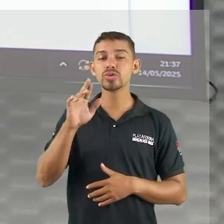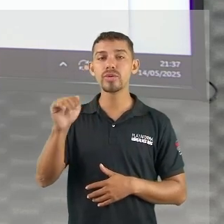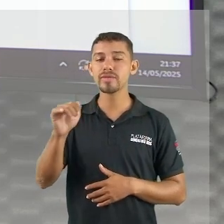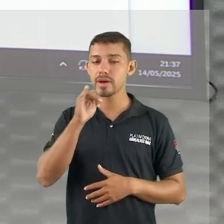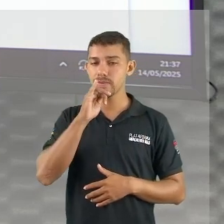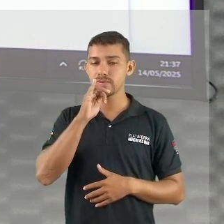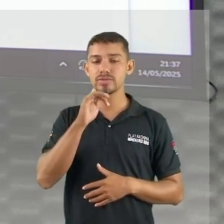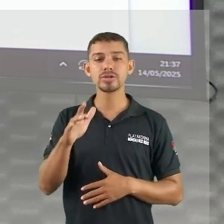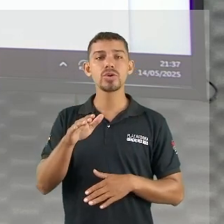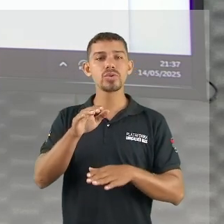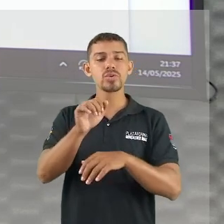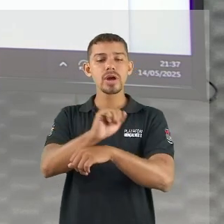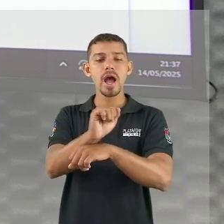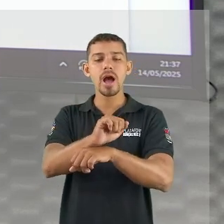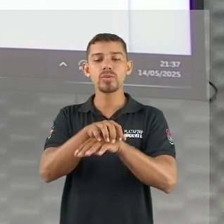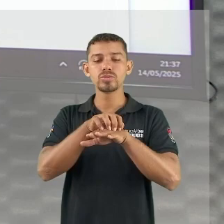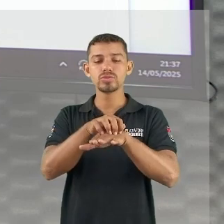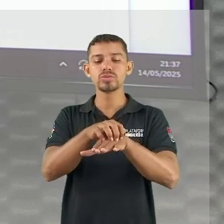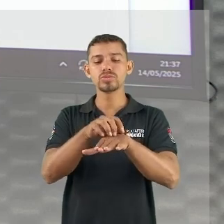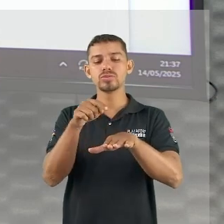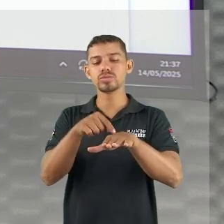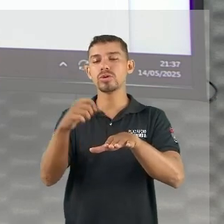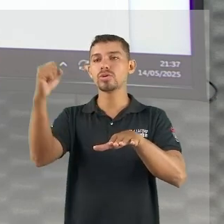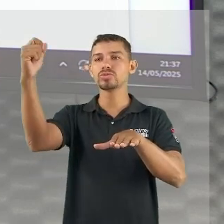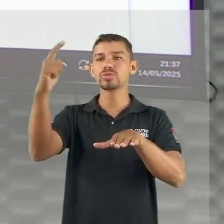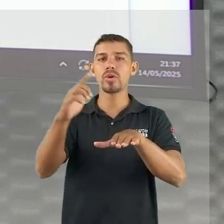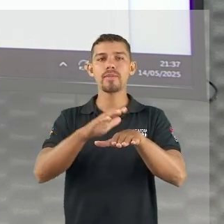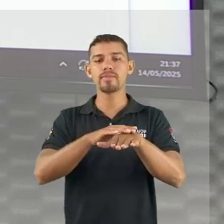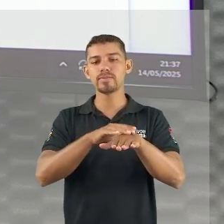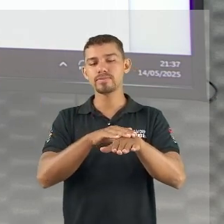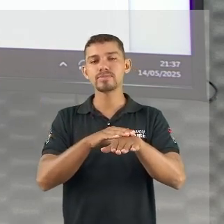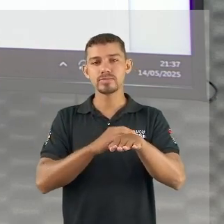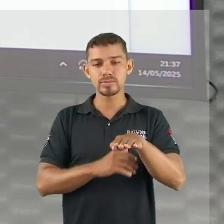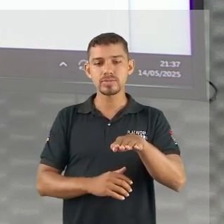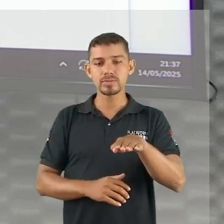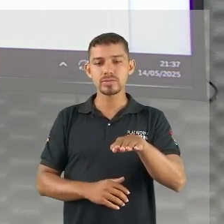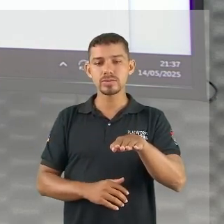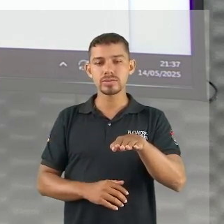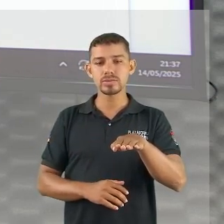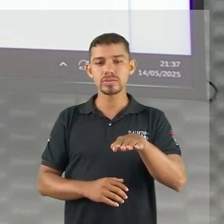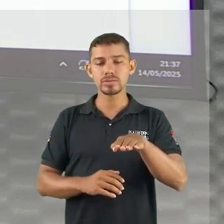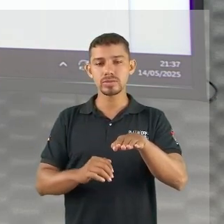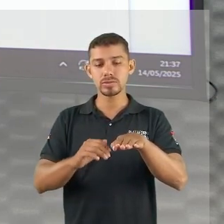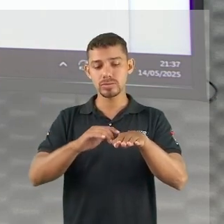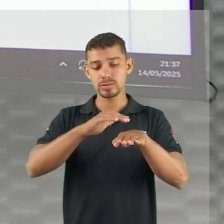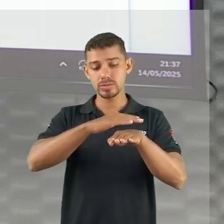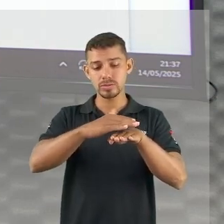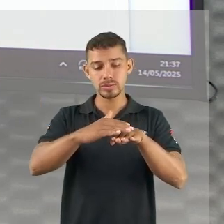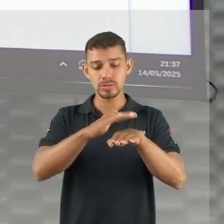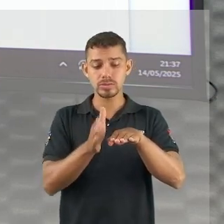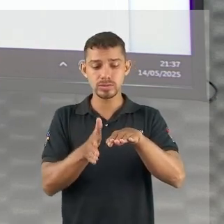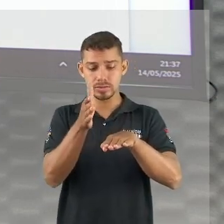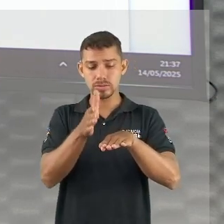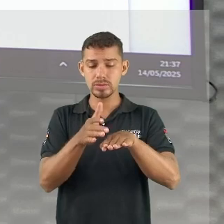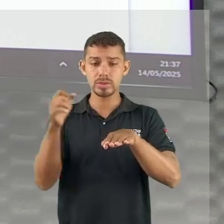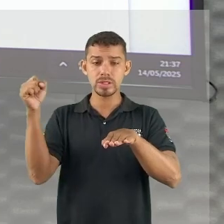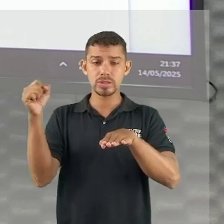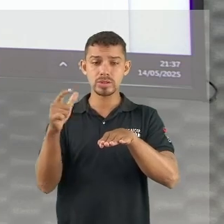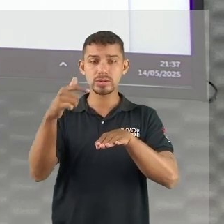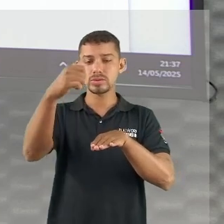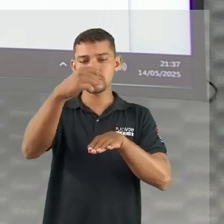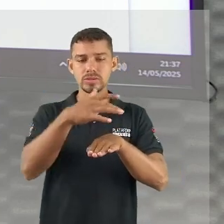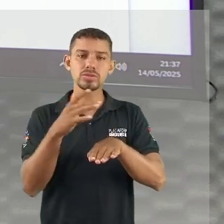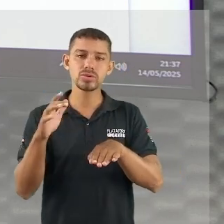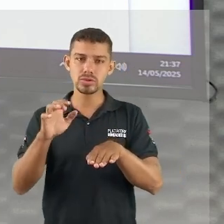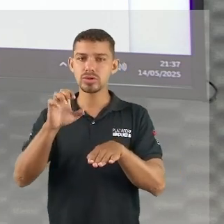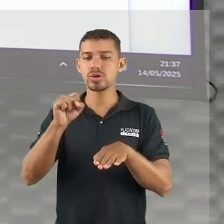expõe um carro ao sol, tá? Deixa o carro exposto ao sol. O para-brisa, os vidros laterais e traseiro funcionam